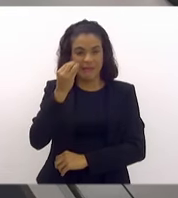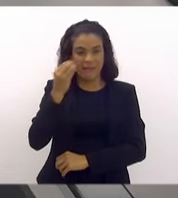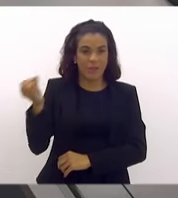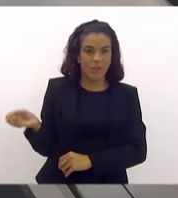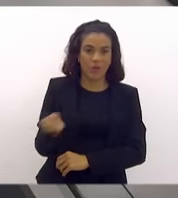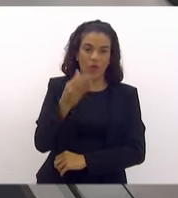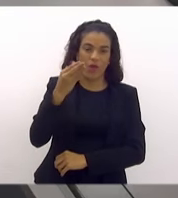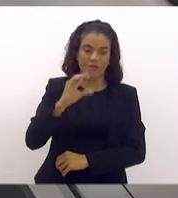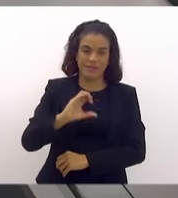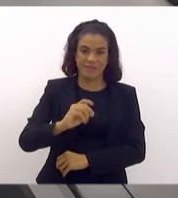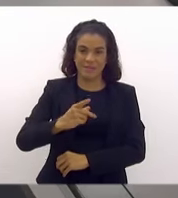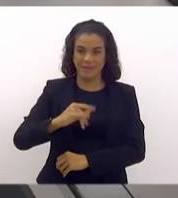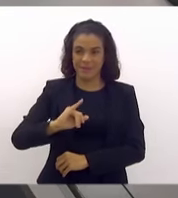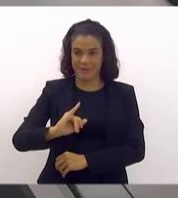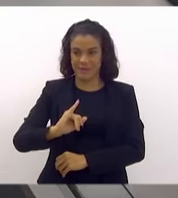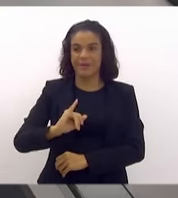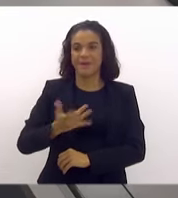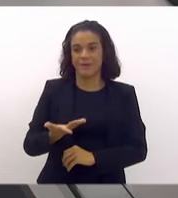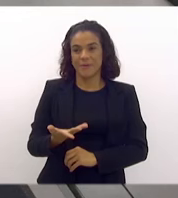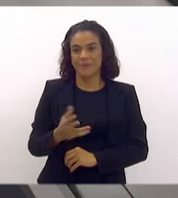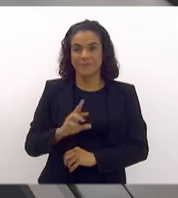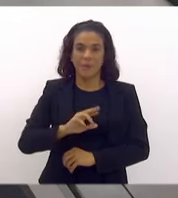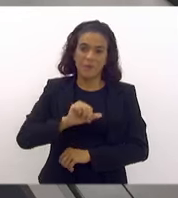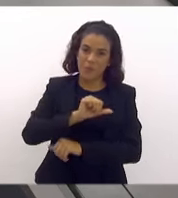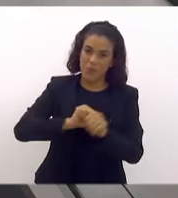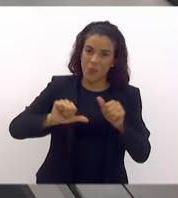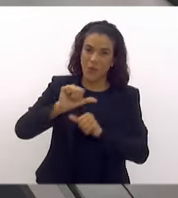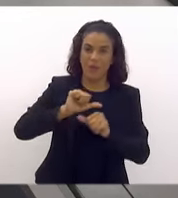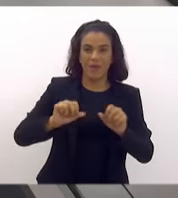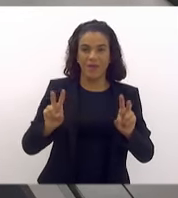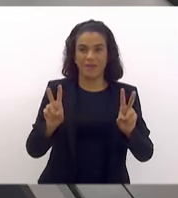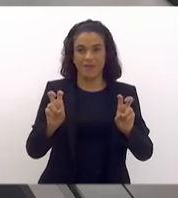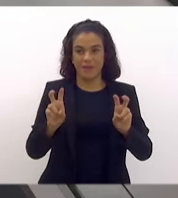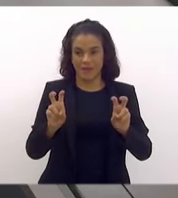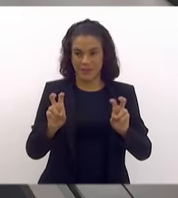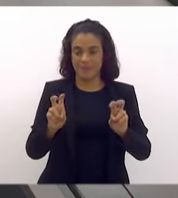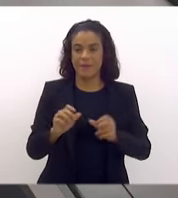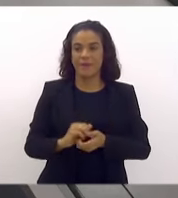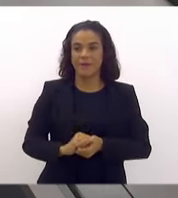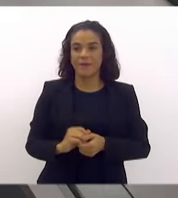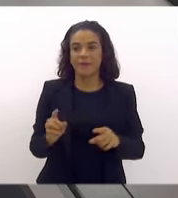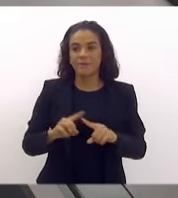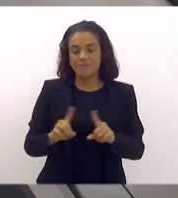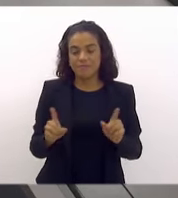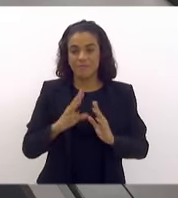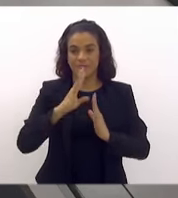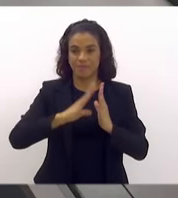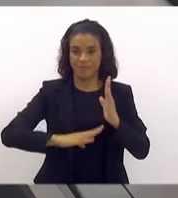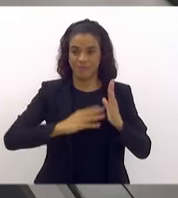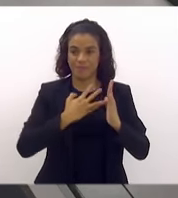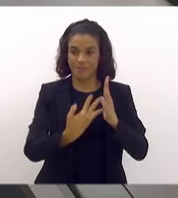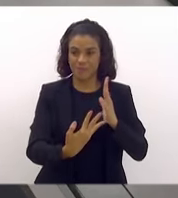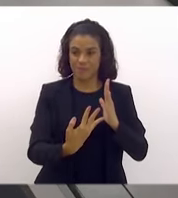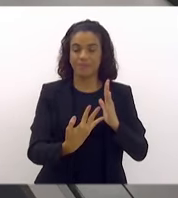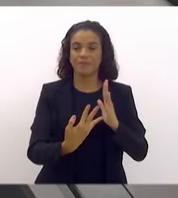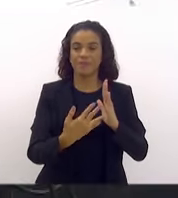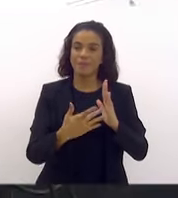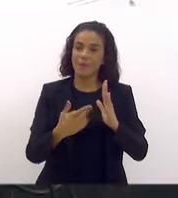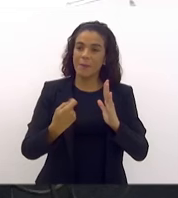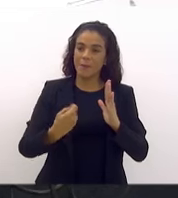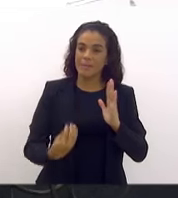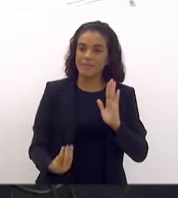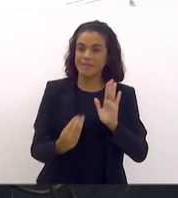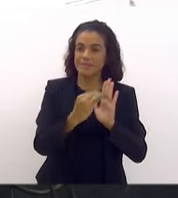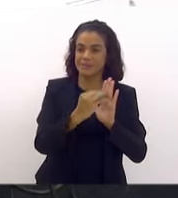CPI ano que vem não sobre esse mesmo tempo mas é isso no cronograma teríamos que